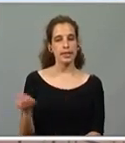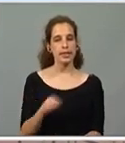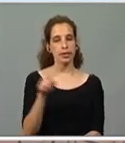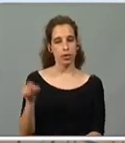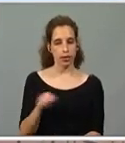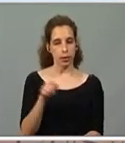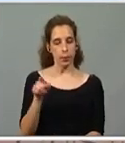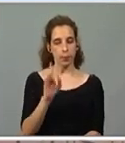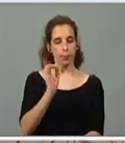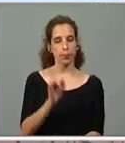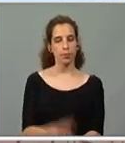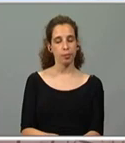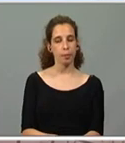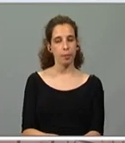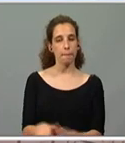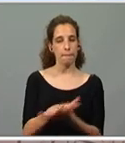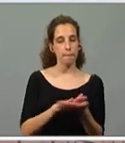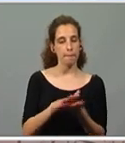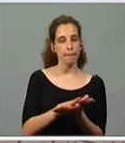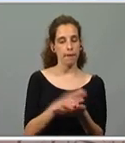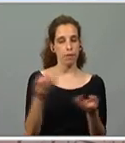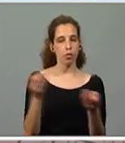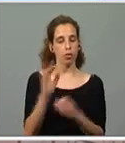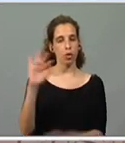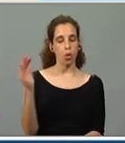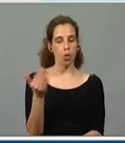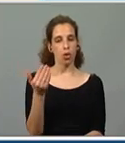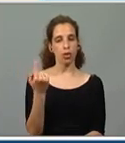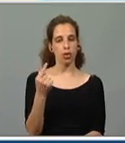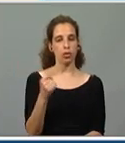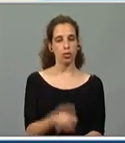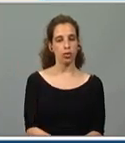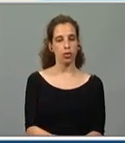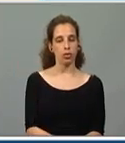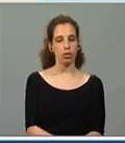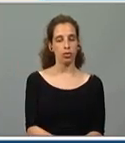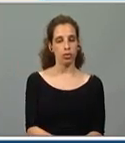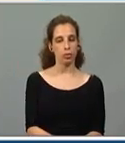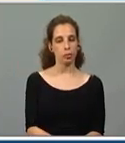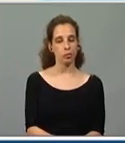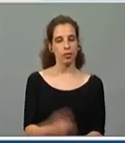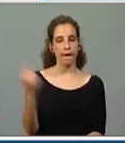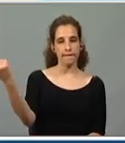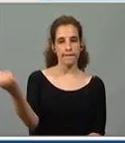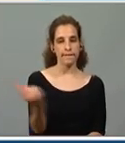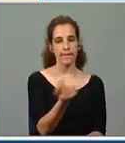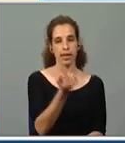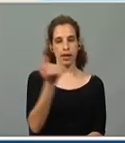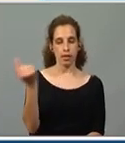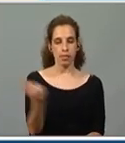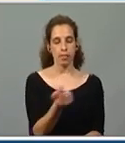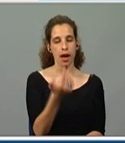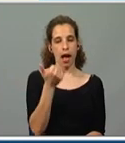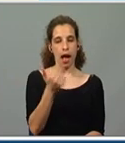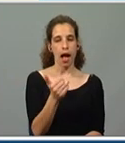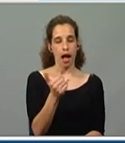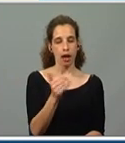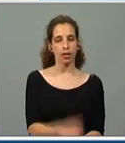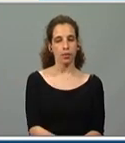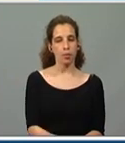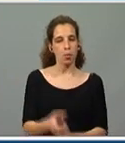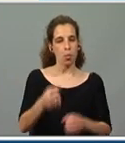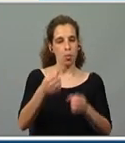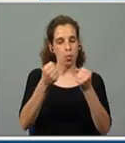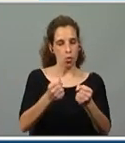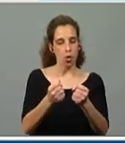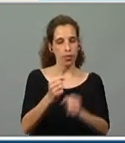A centrifugação baseia-se no facto de quando temos os componentes em rotação, existe uma força